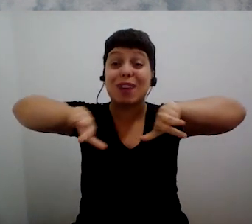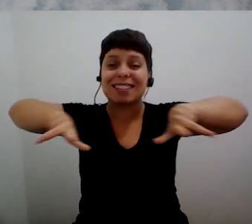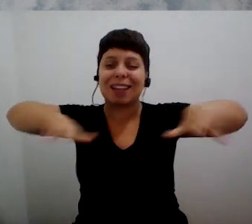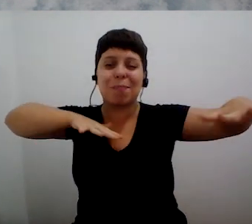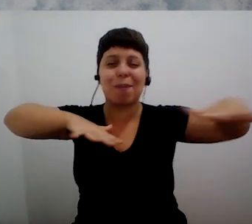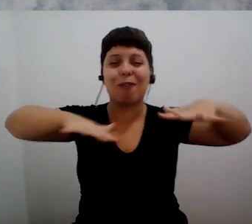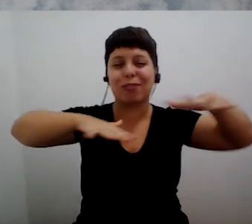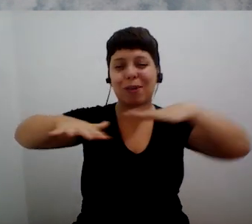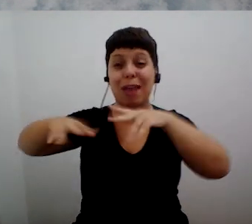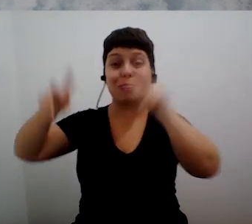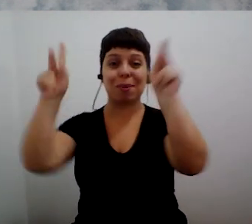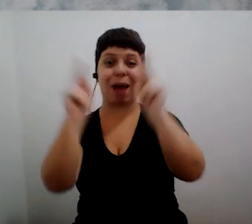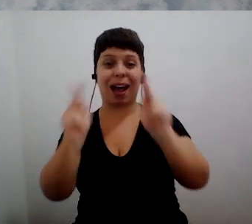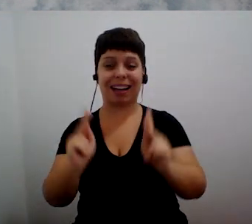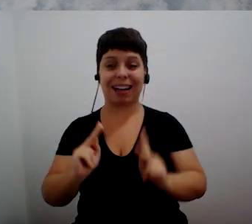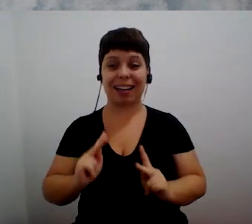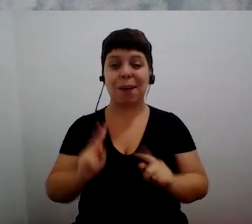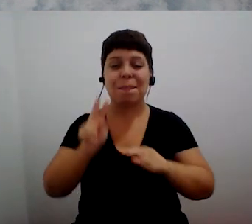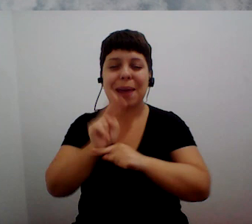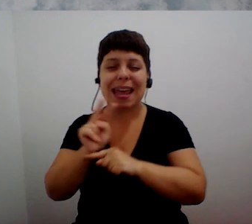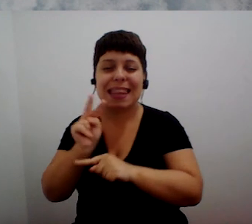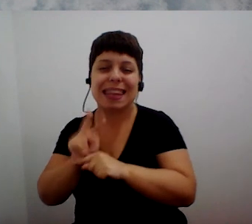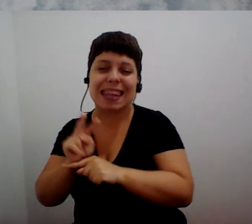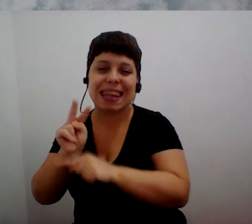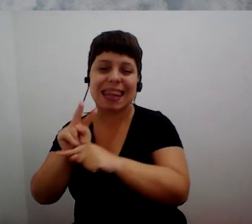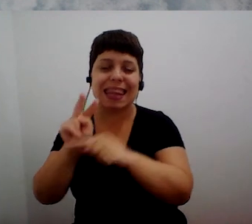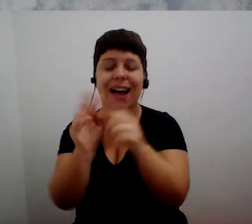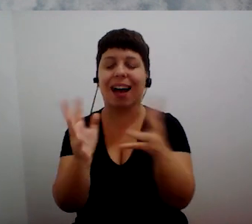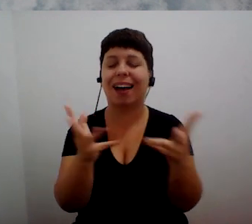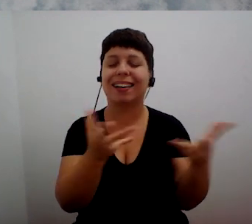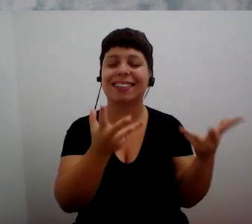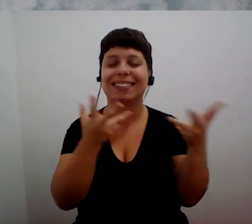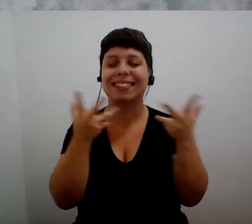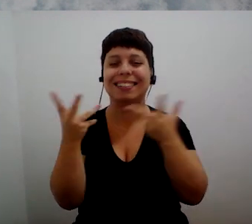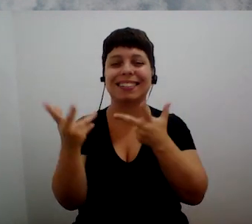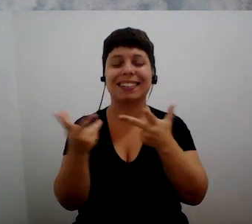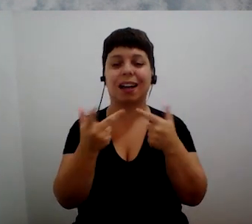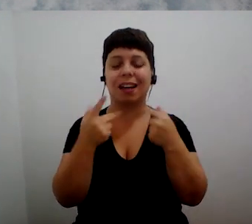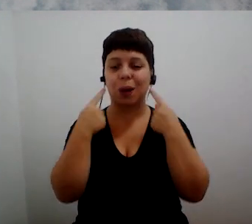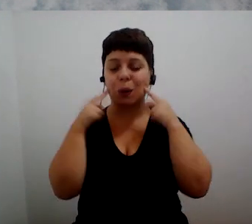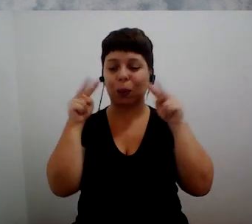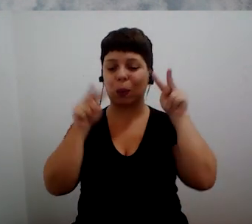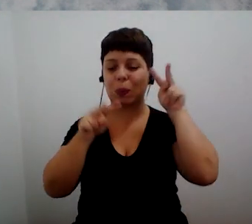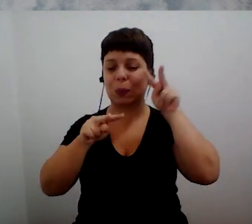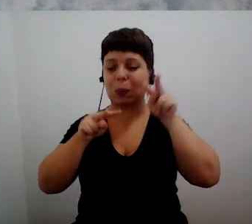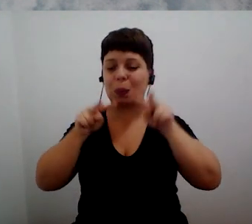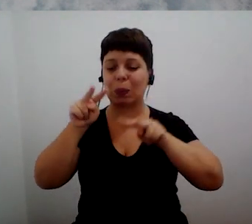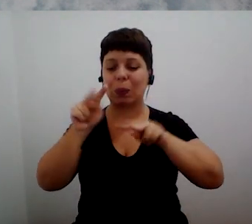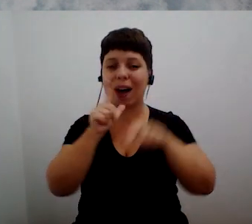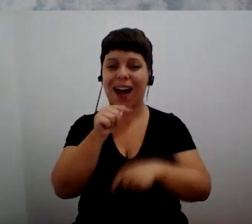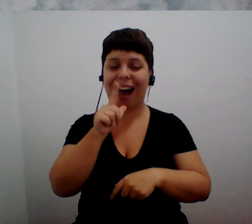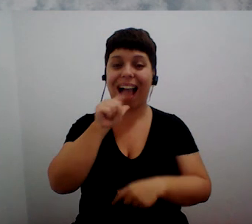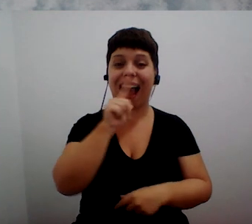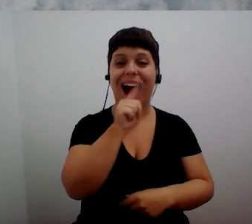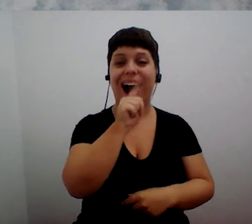esporte, harmonia, diversidade, movimento, paz, preservação,